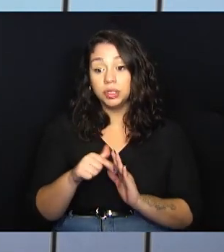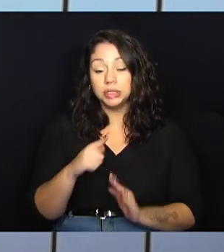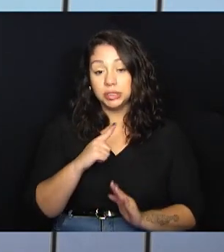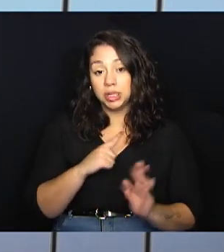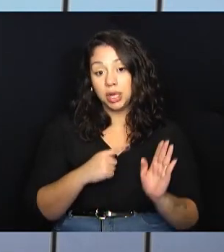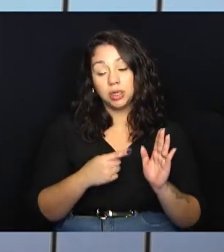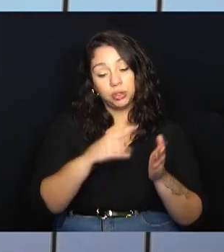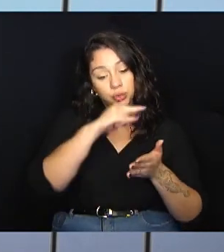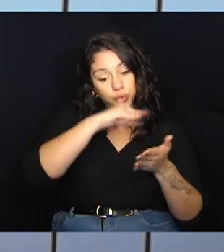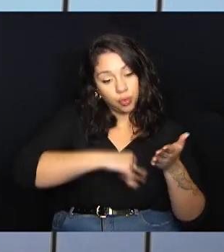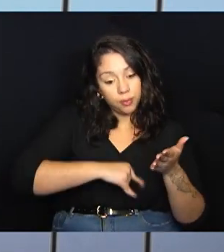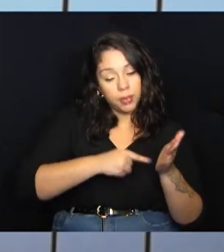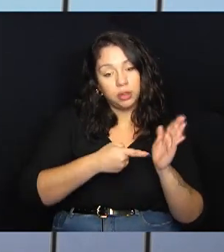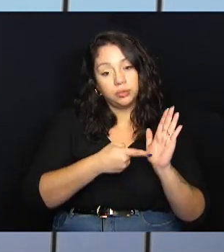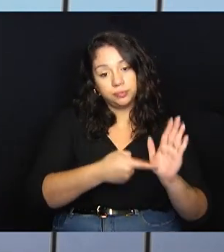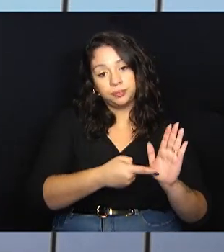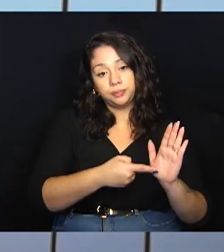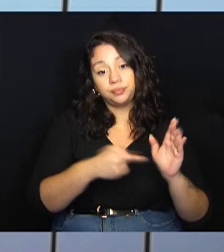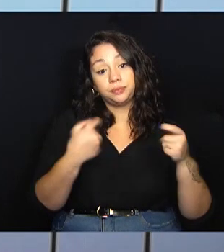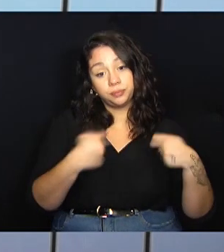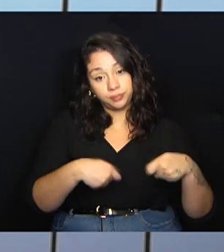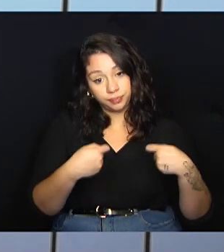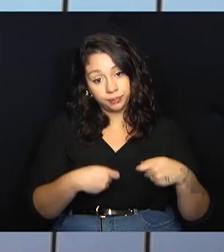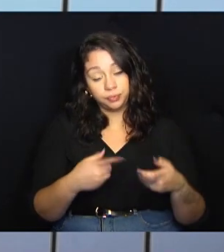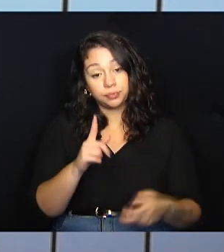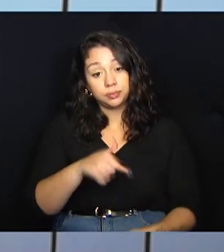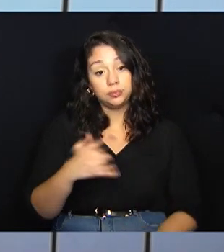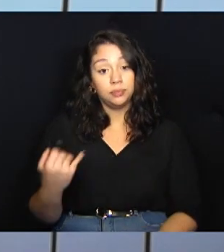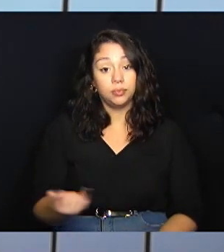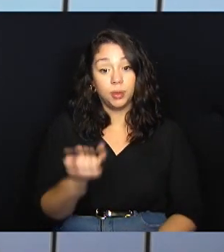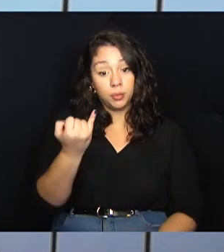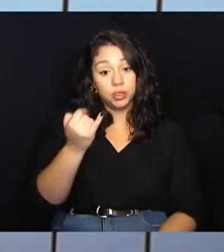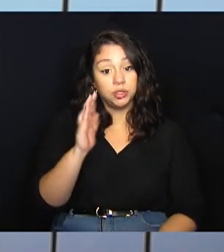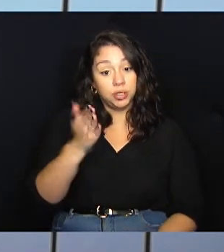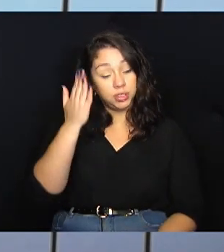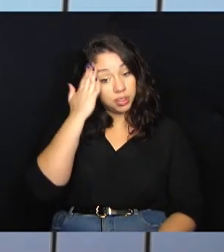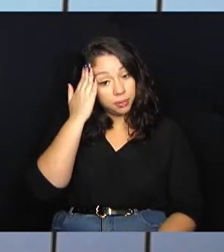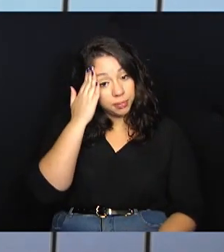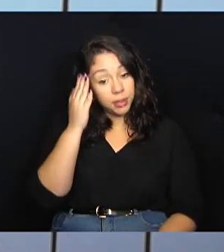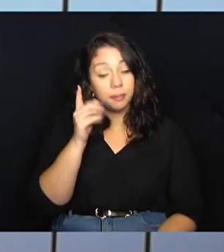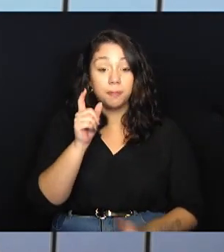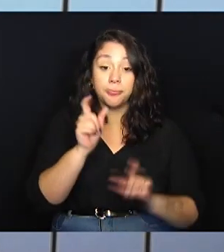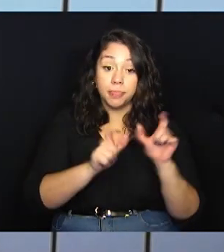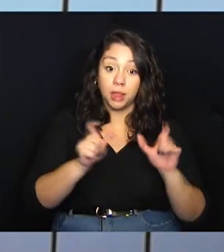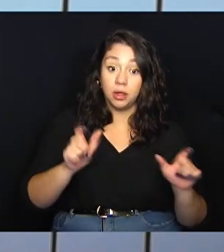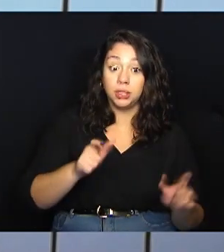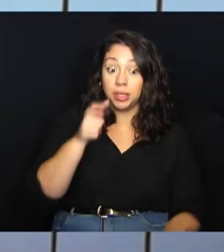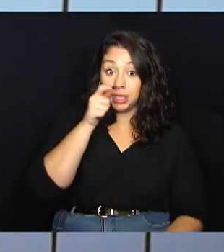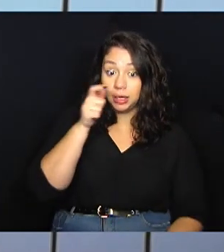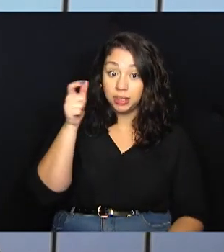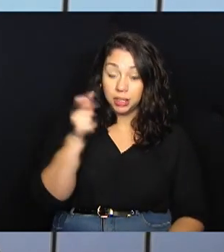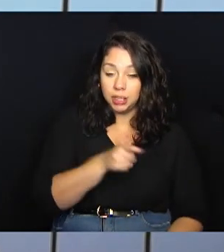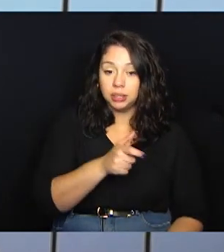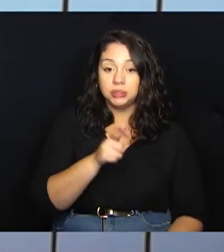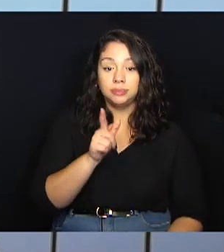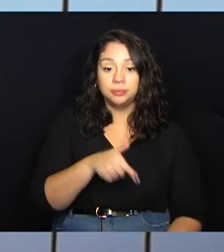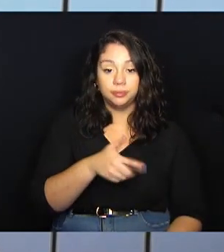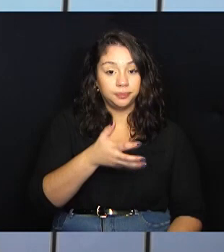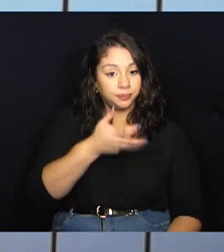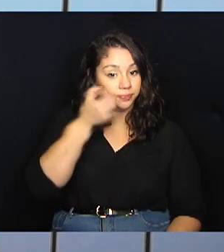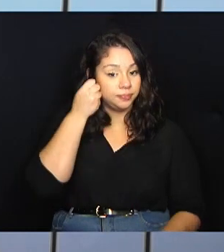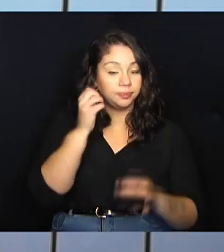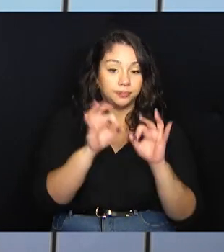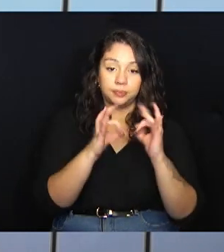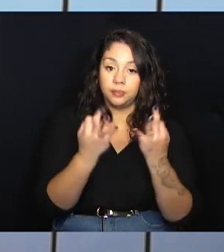os documentos que ela precisa. É importante saber que quem se interessa pelo acolhimento familiar não pode